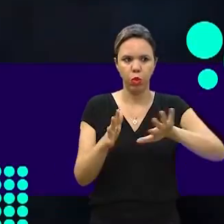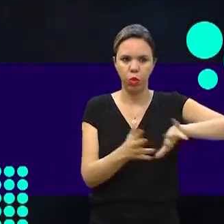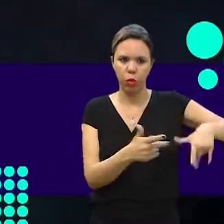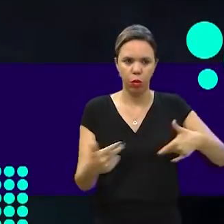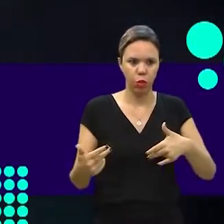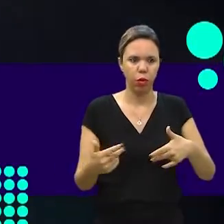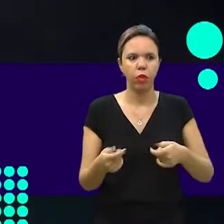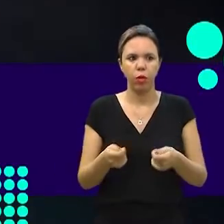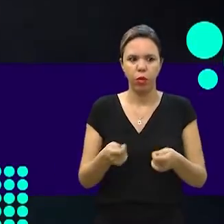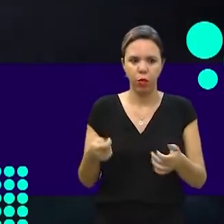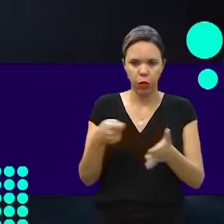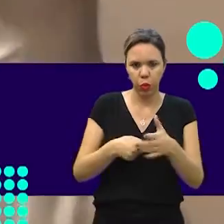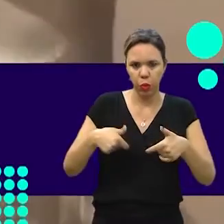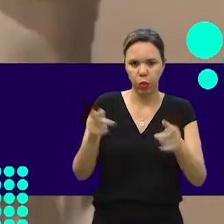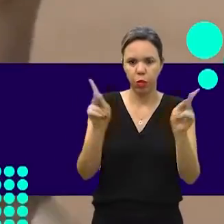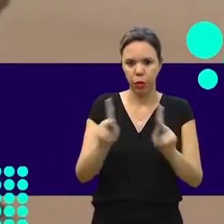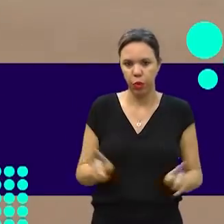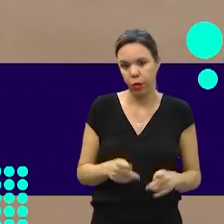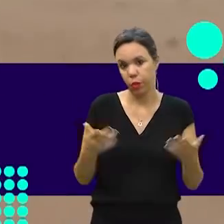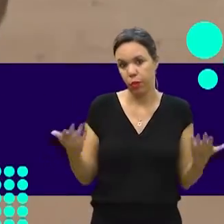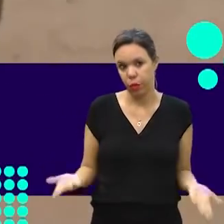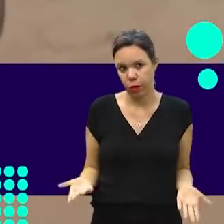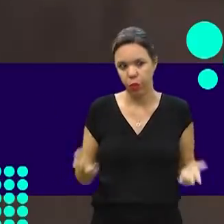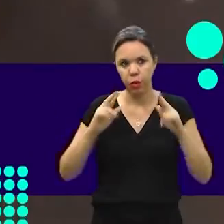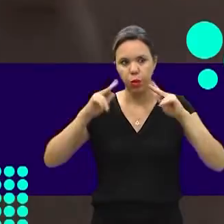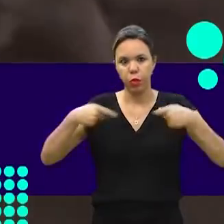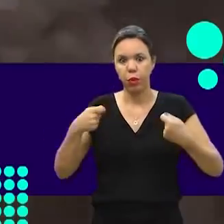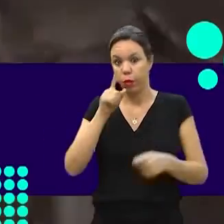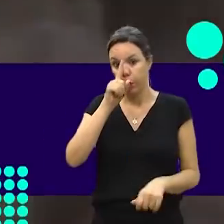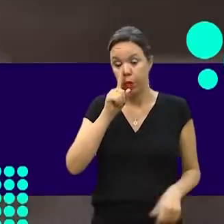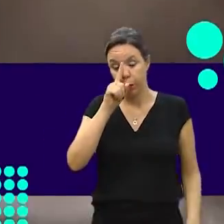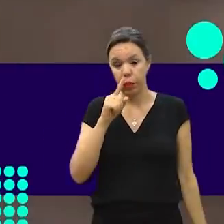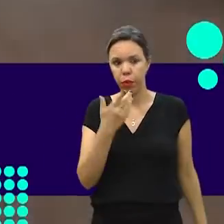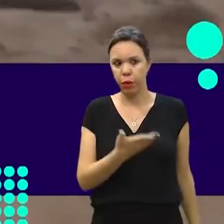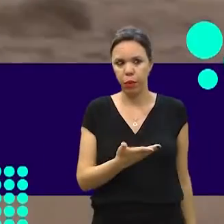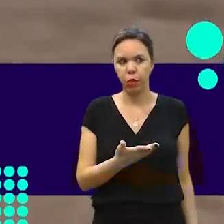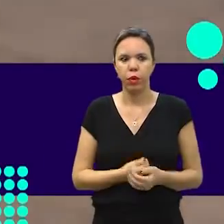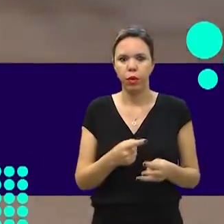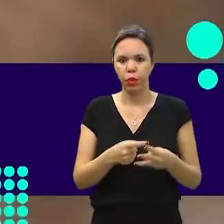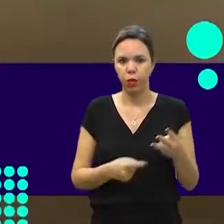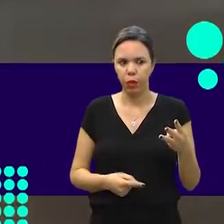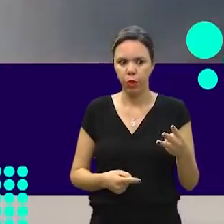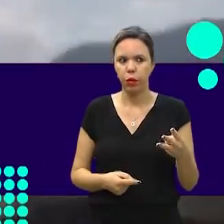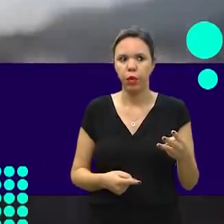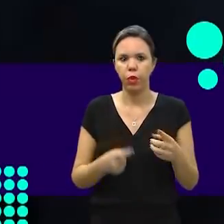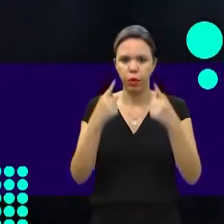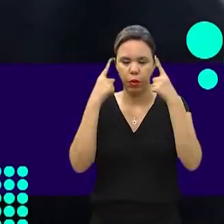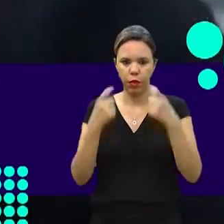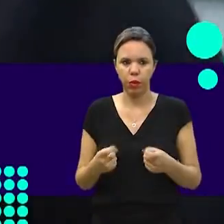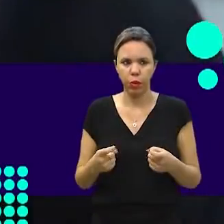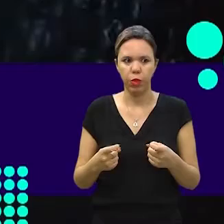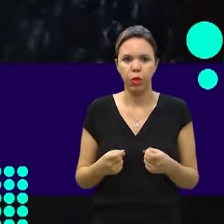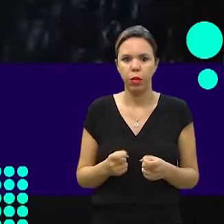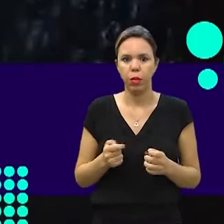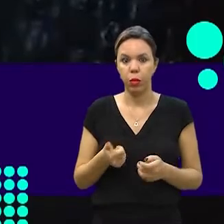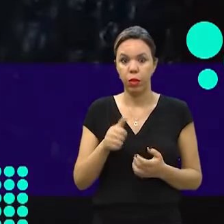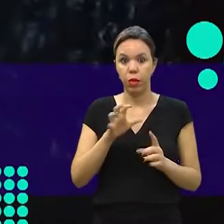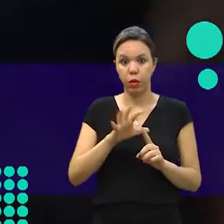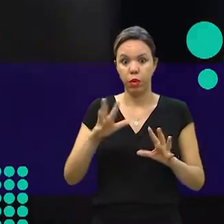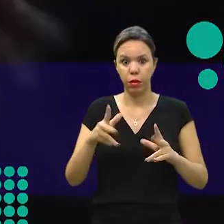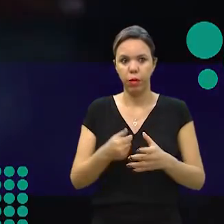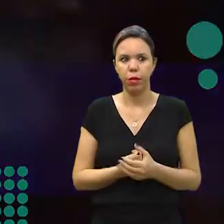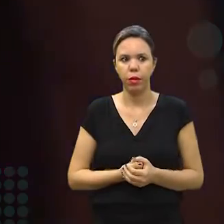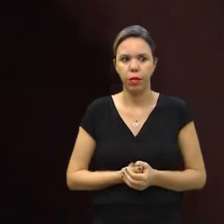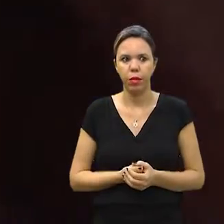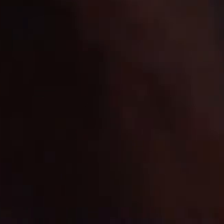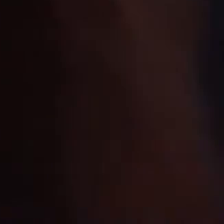na luta pela paz. Afinal, a humanidade corre perigo com os deviantes, terceira e agressiva raça que ameaçam